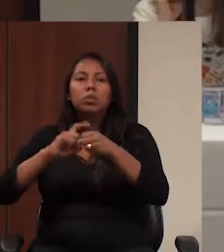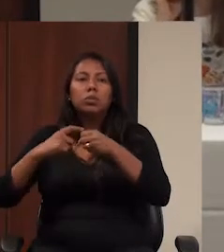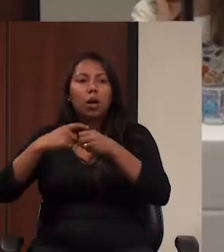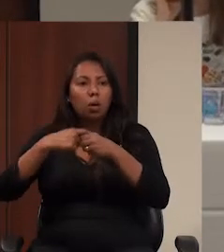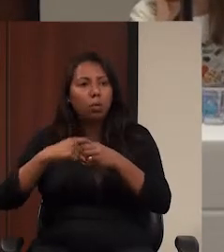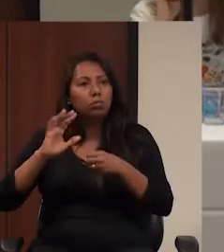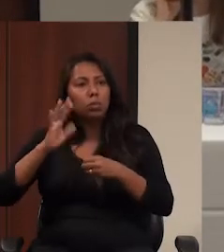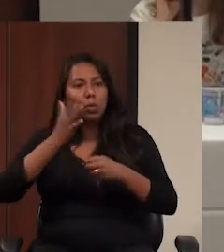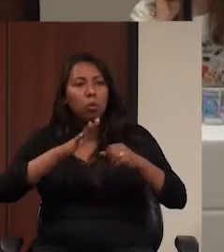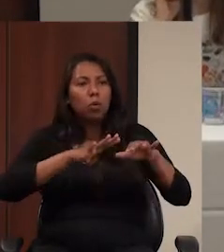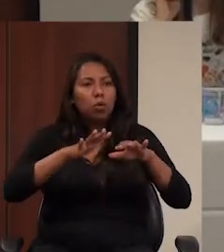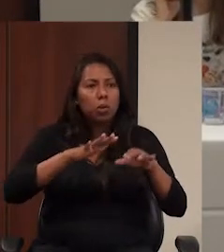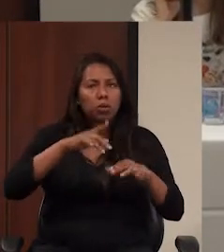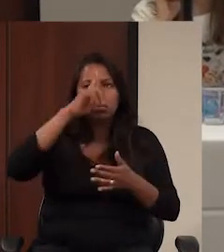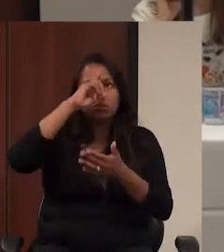decisão apoiada.